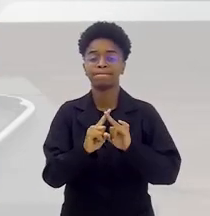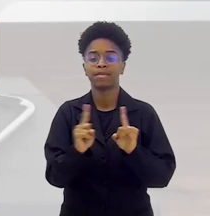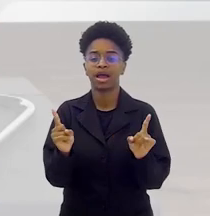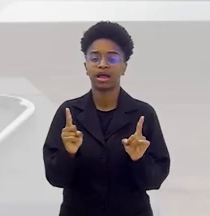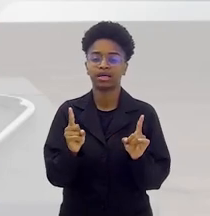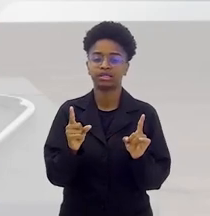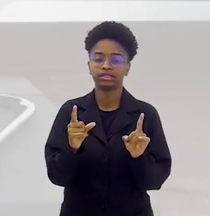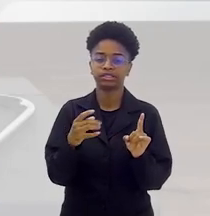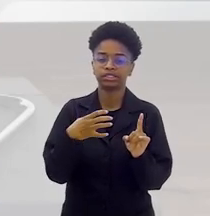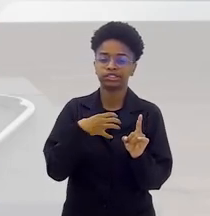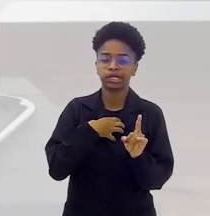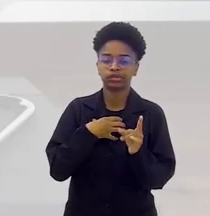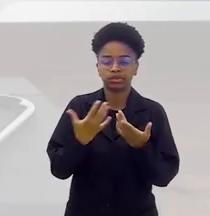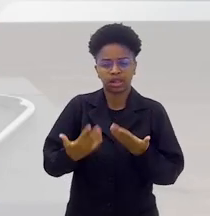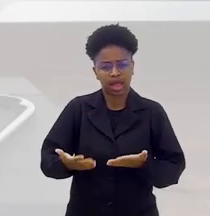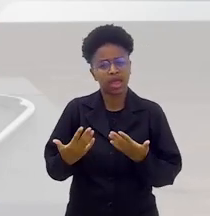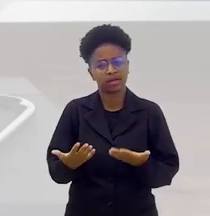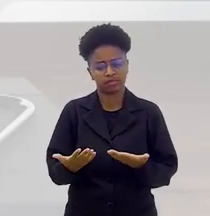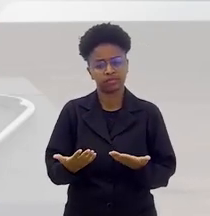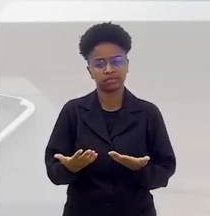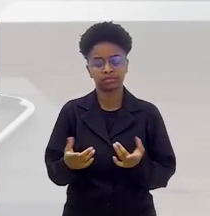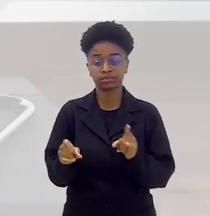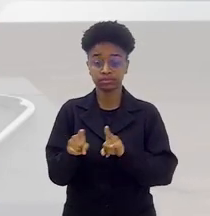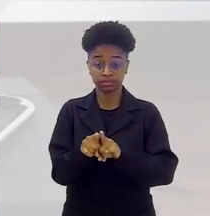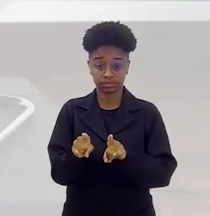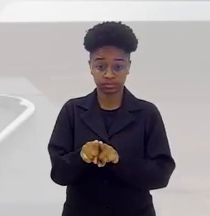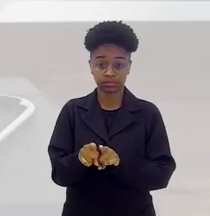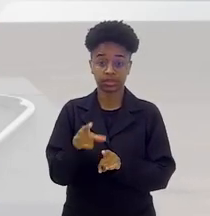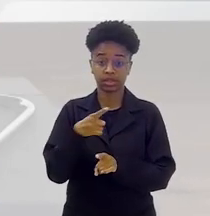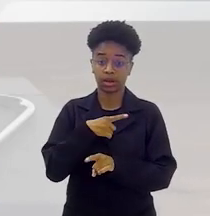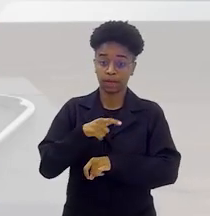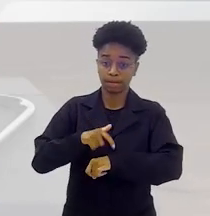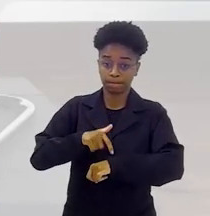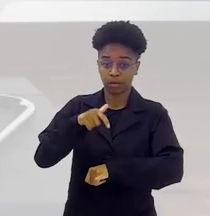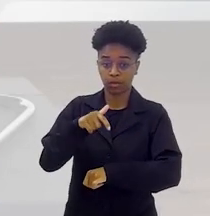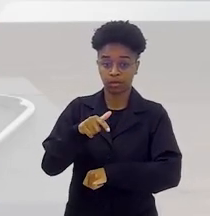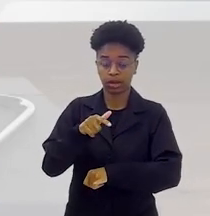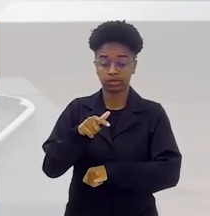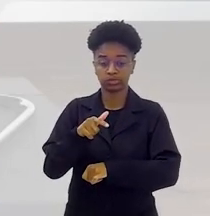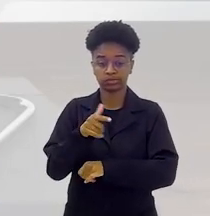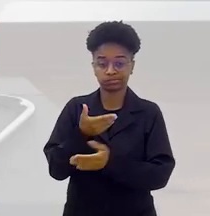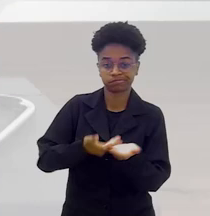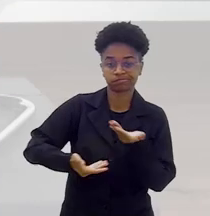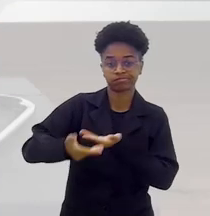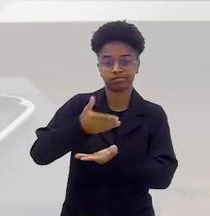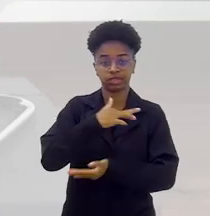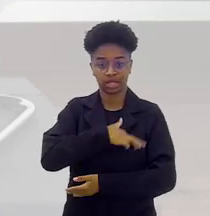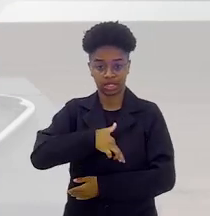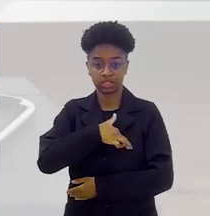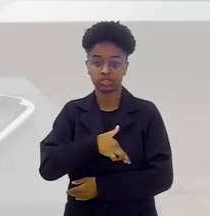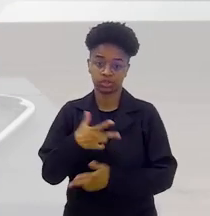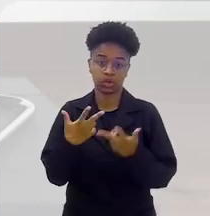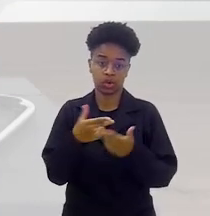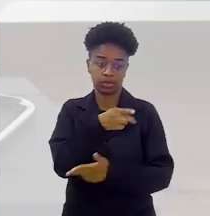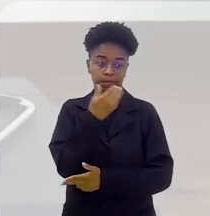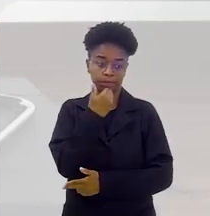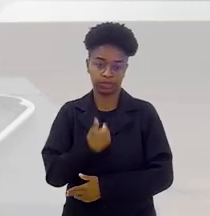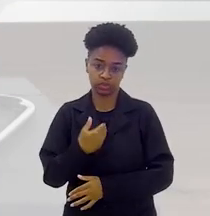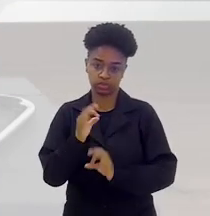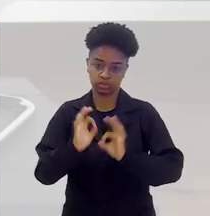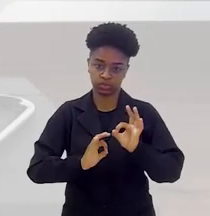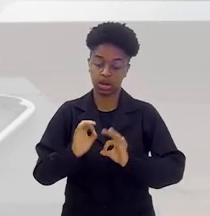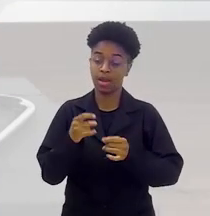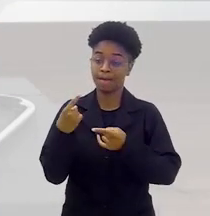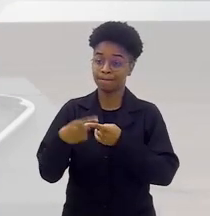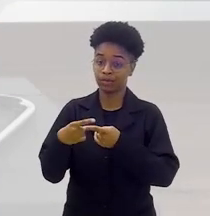forma bem light, bem... E tem todo momento também que tem a parte interreligiosa, que foi uma coisa que o Moiola pediu para